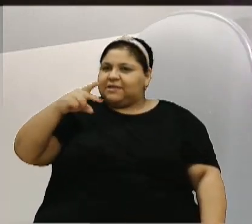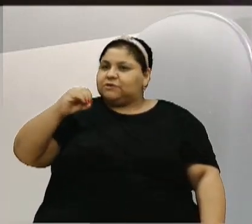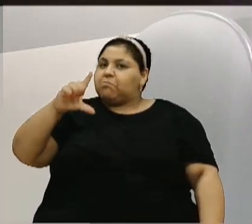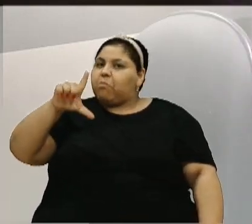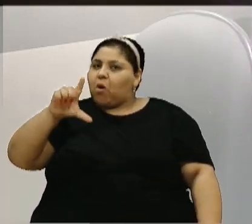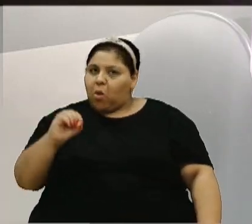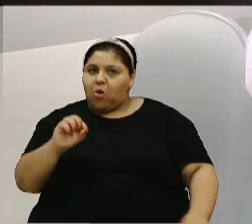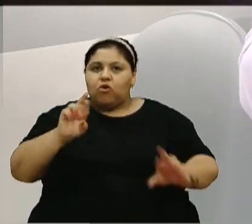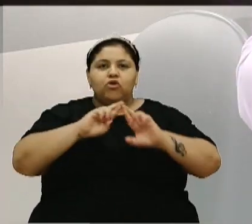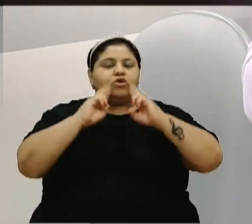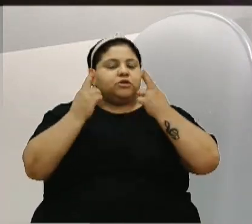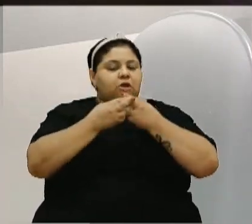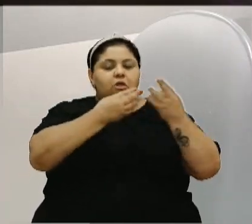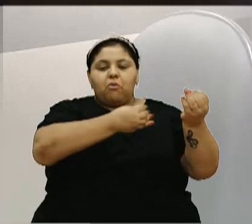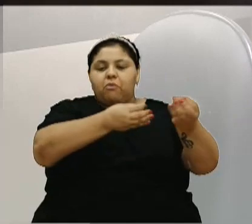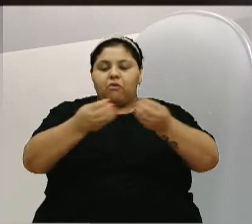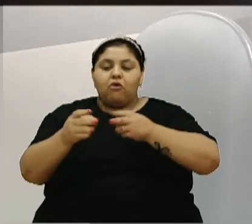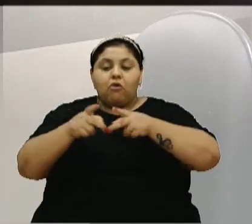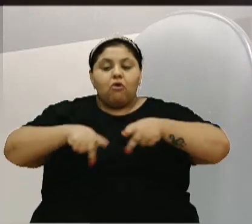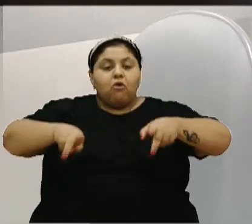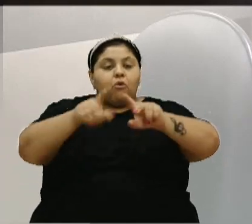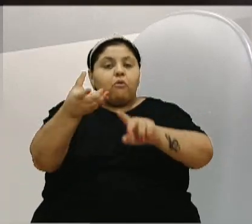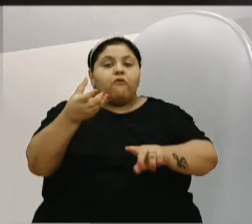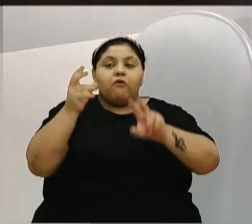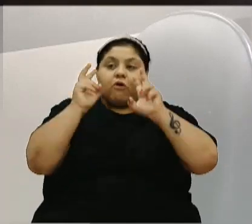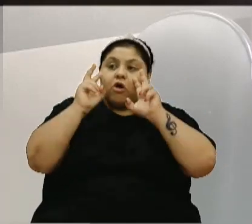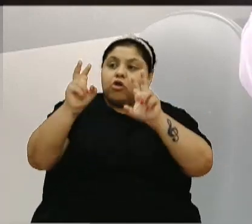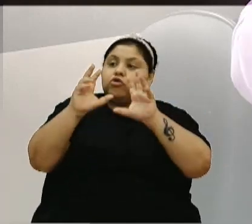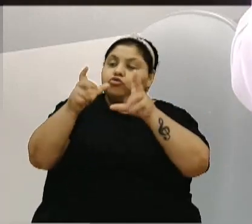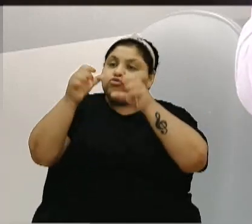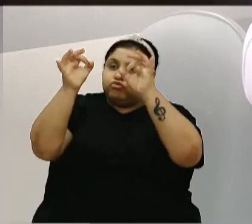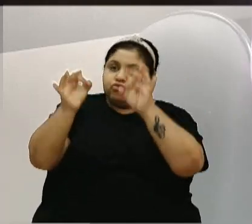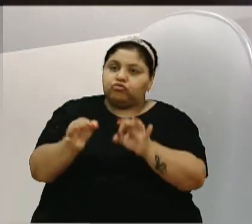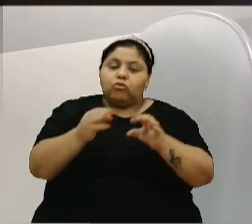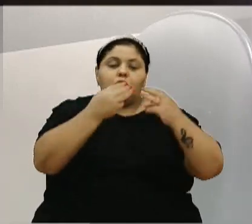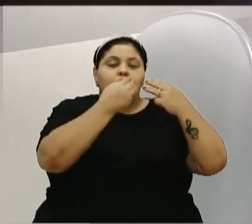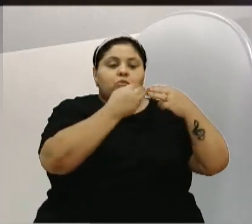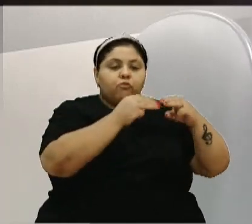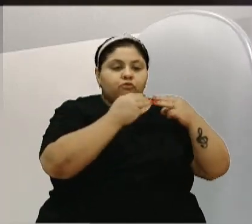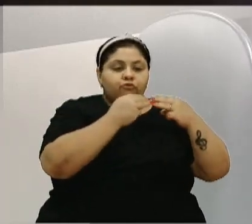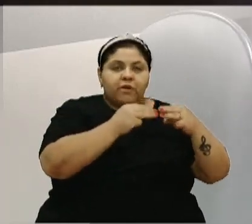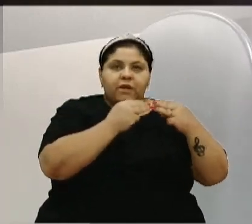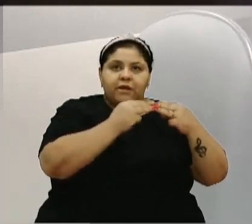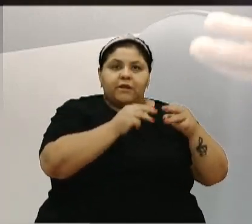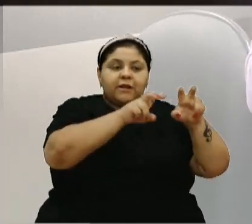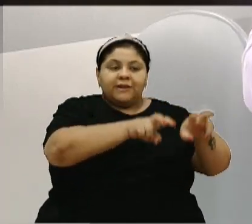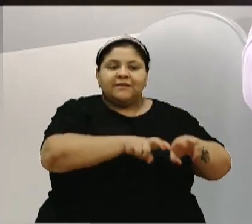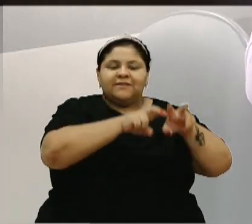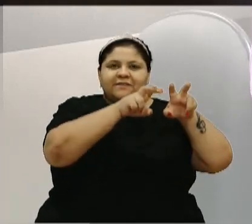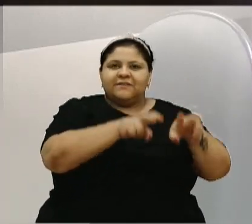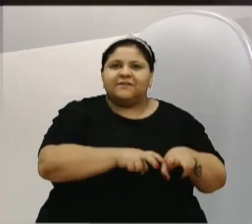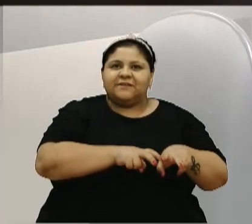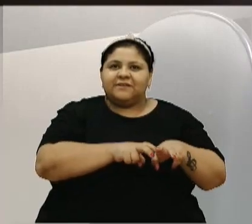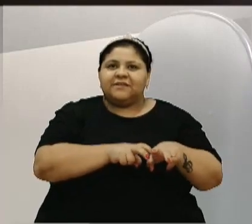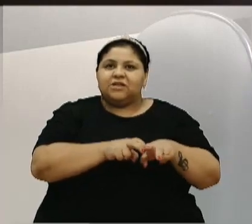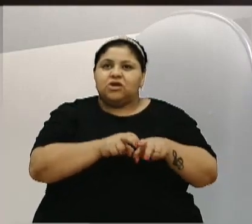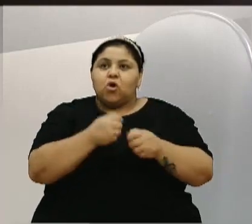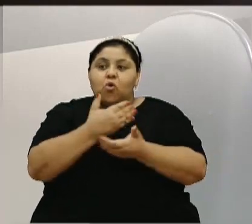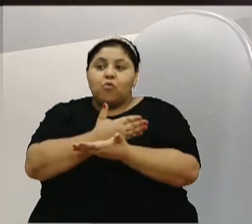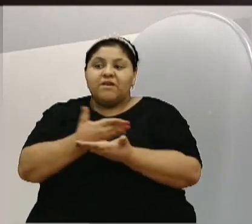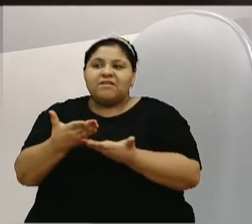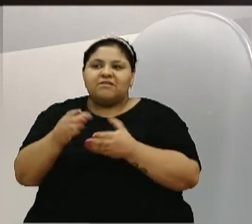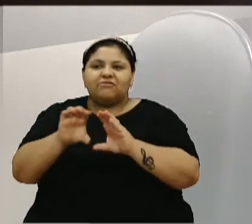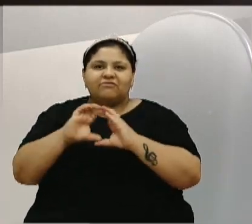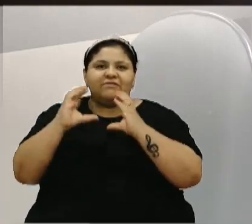vezes, o povo quer ver, tudo bem, máquina, trator, caminhão, a origem da nossa comunidade. E